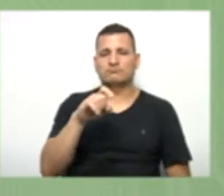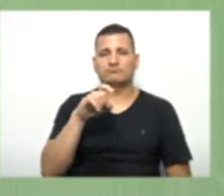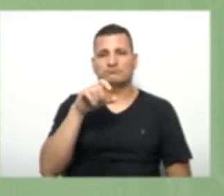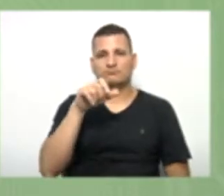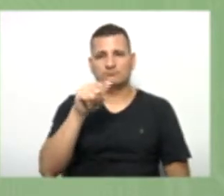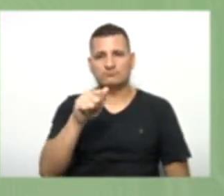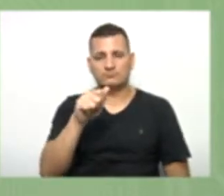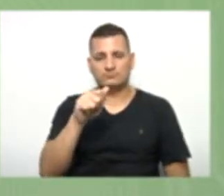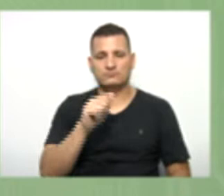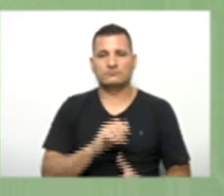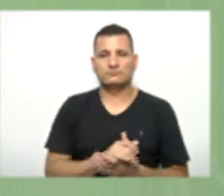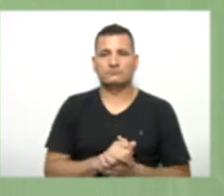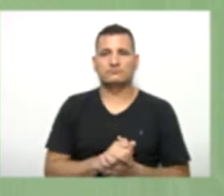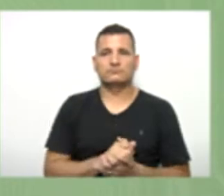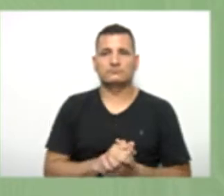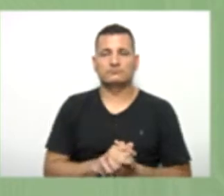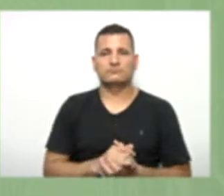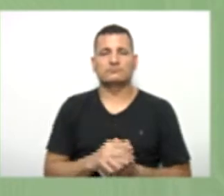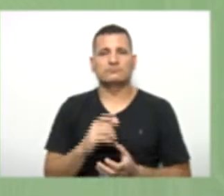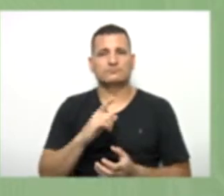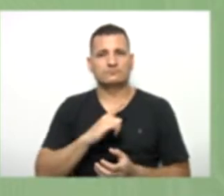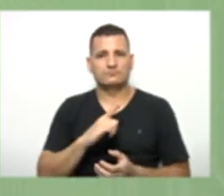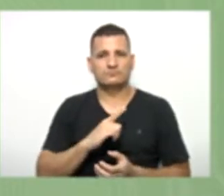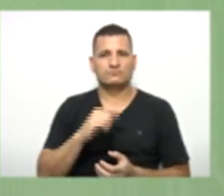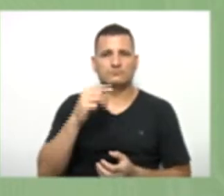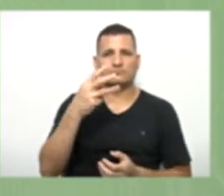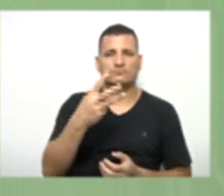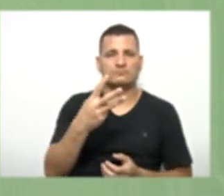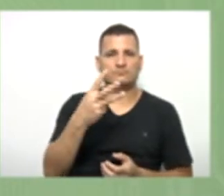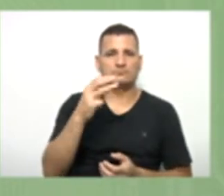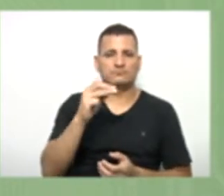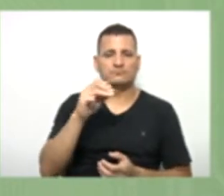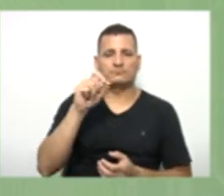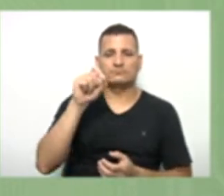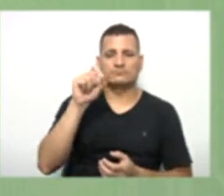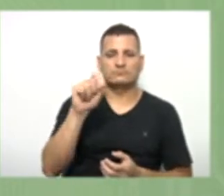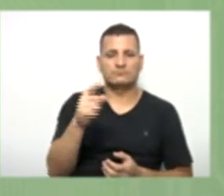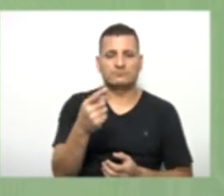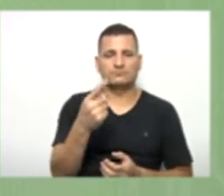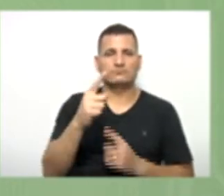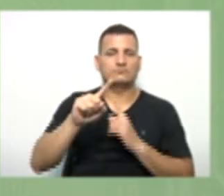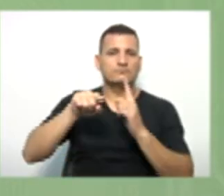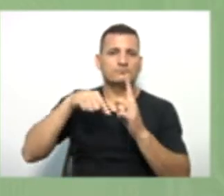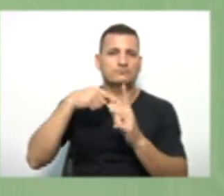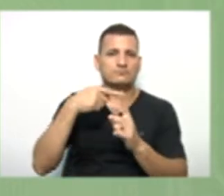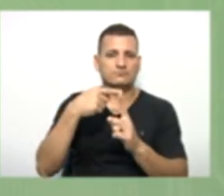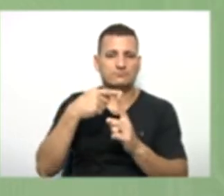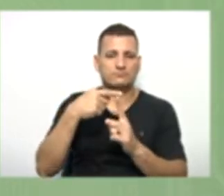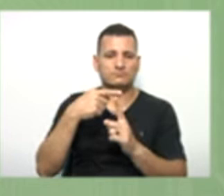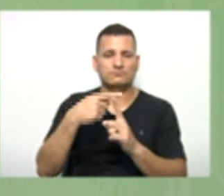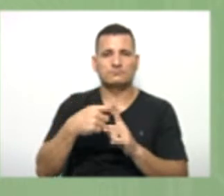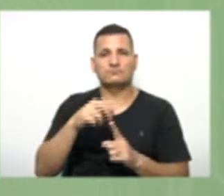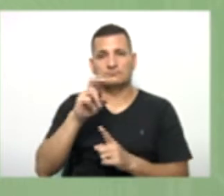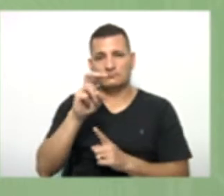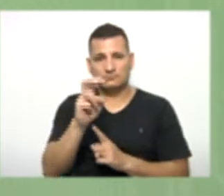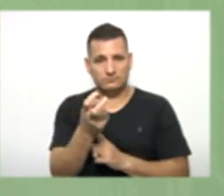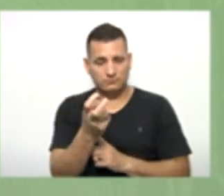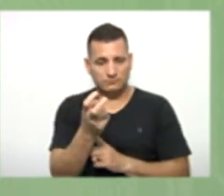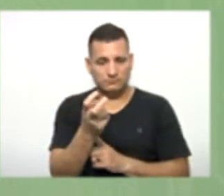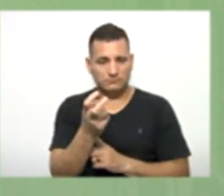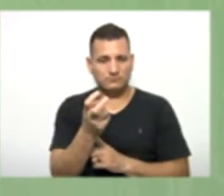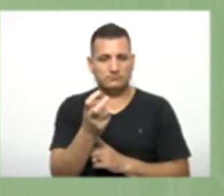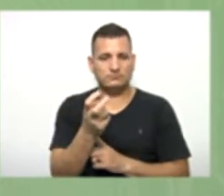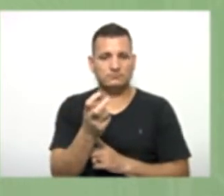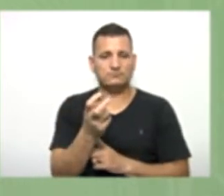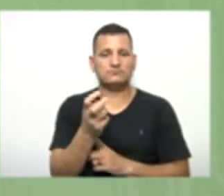Eu tenho os 30.000 de débito, os 5.000 de débito de aluguel e